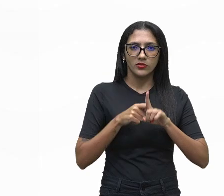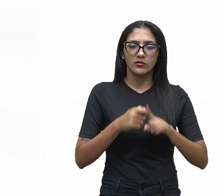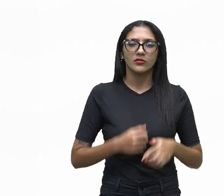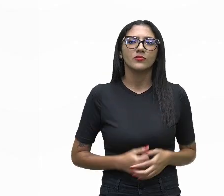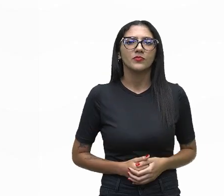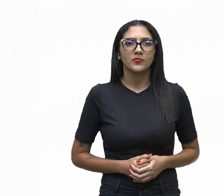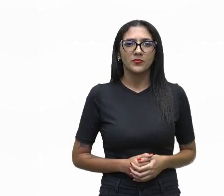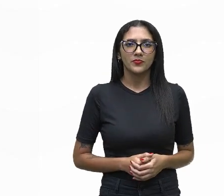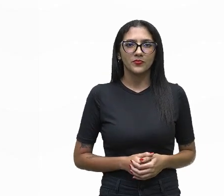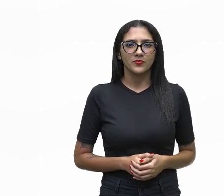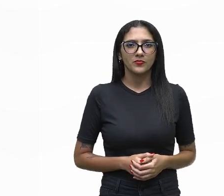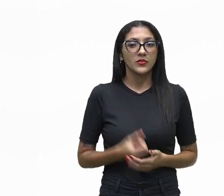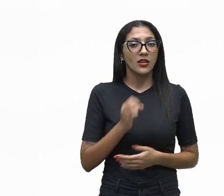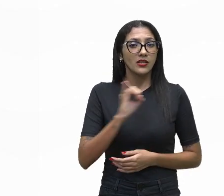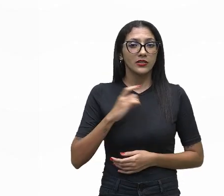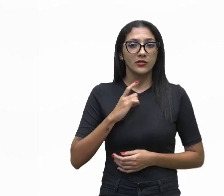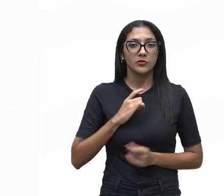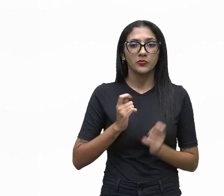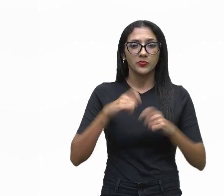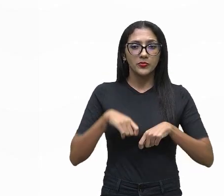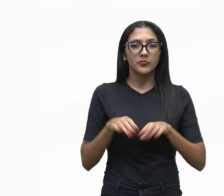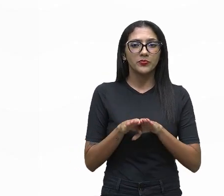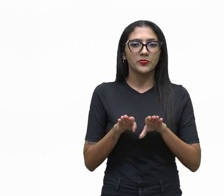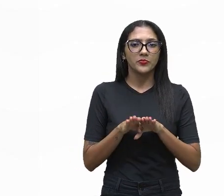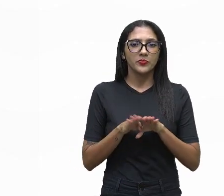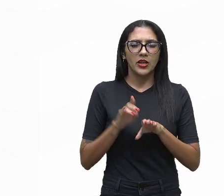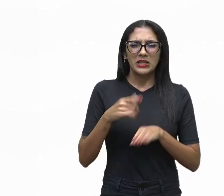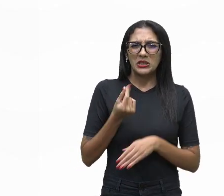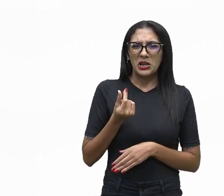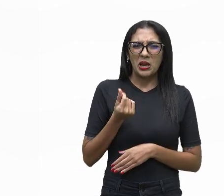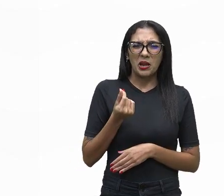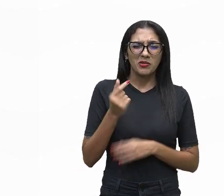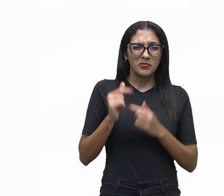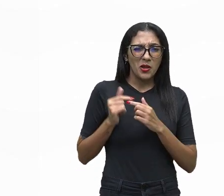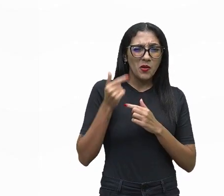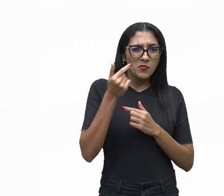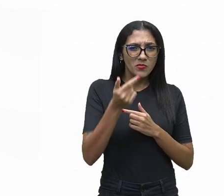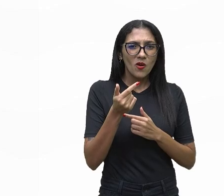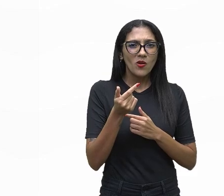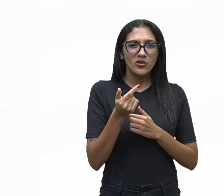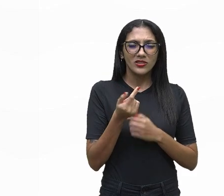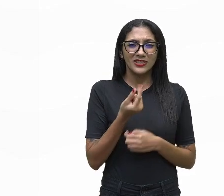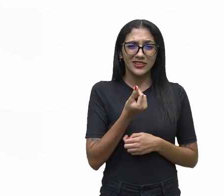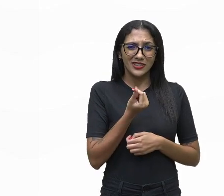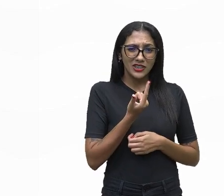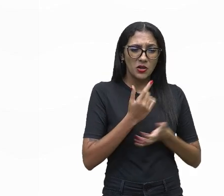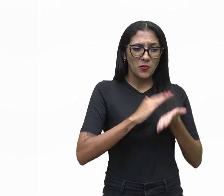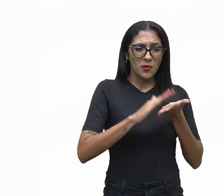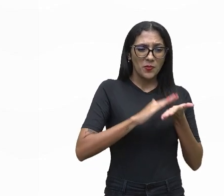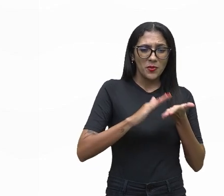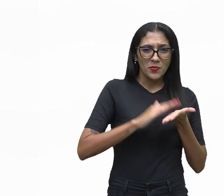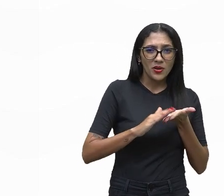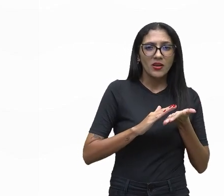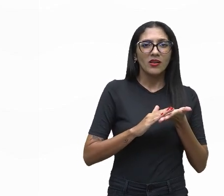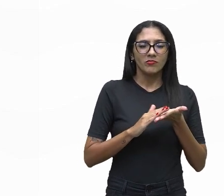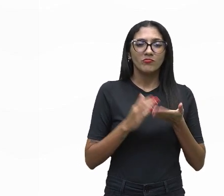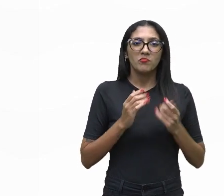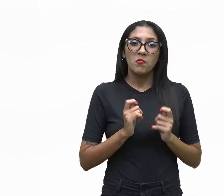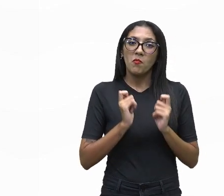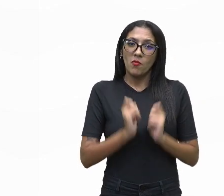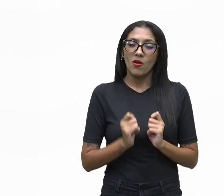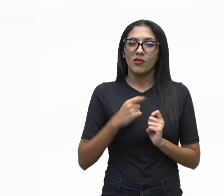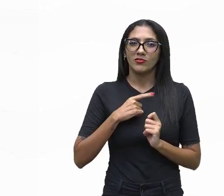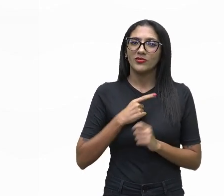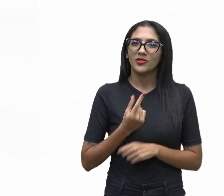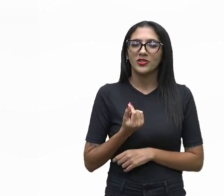né? Se você for precisar desse dinheiro lá na frente, quando a sua despesa for maior do que a receita, você pode usar esse